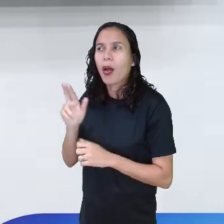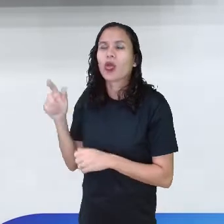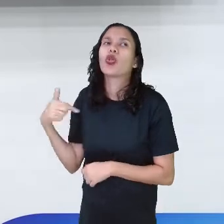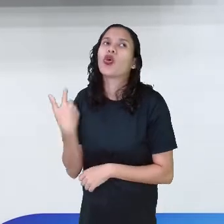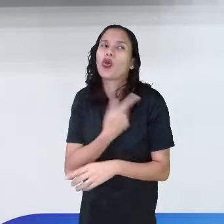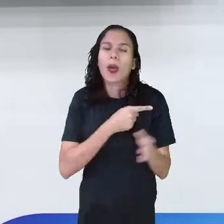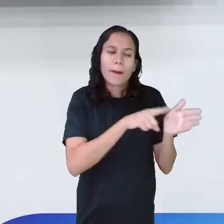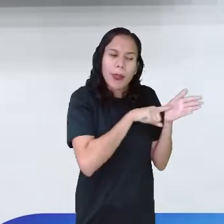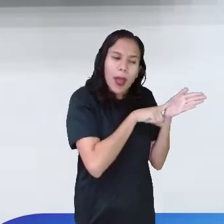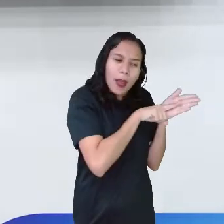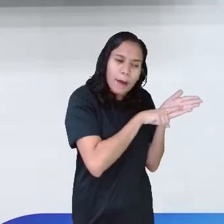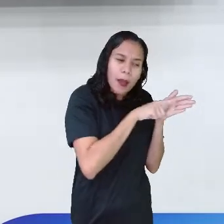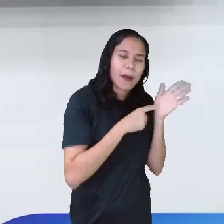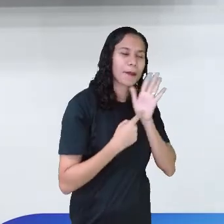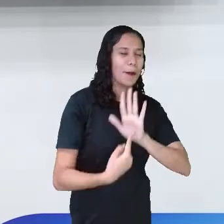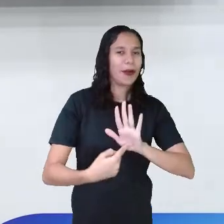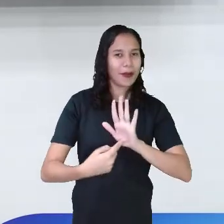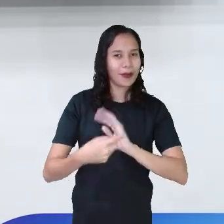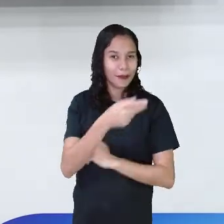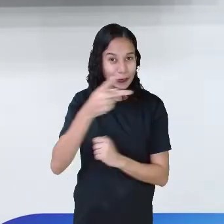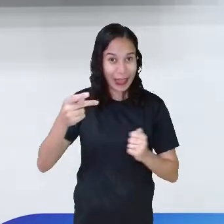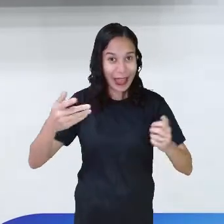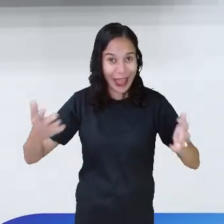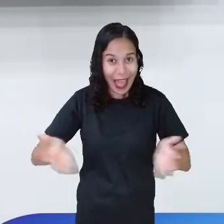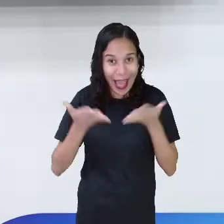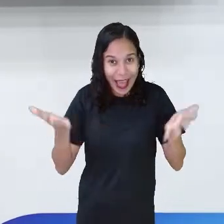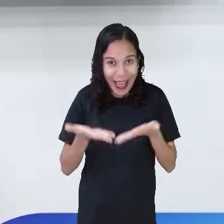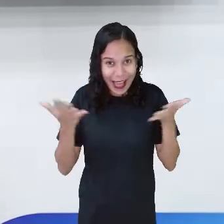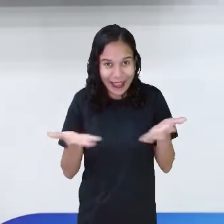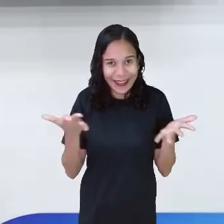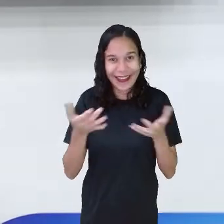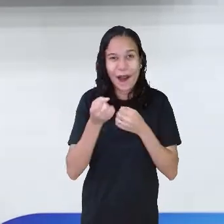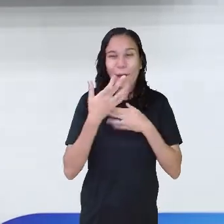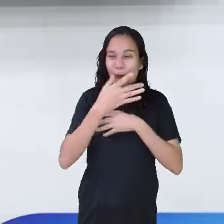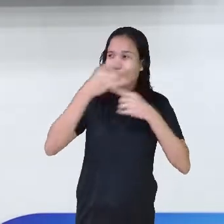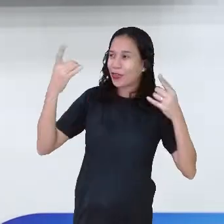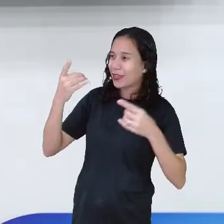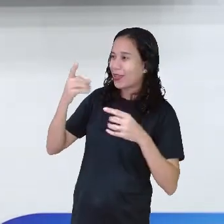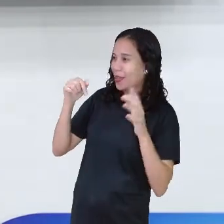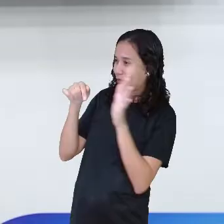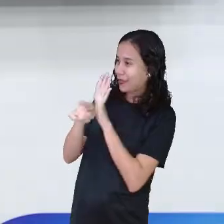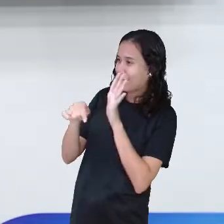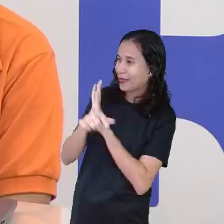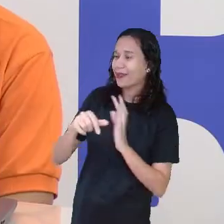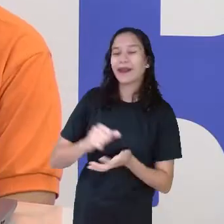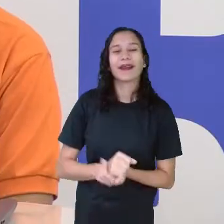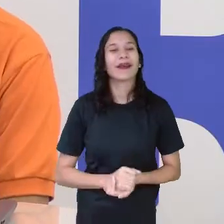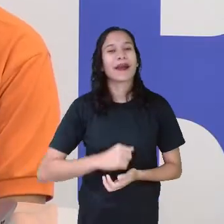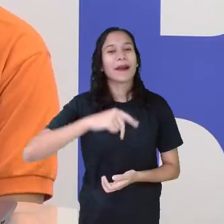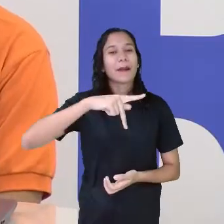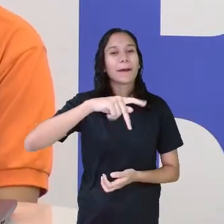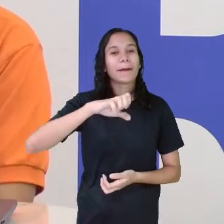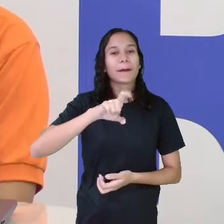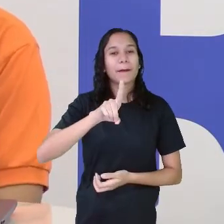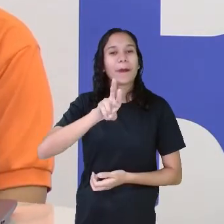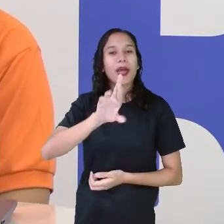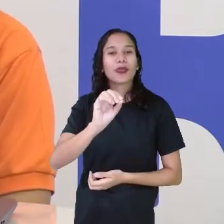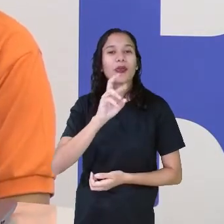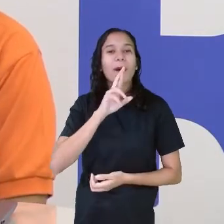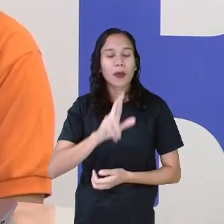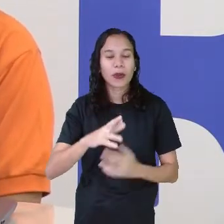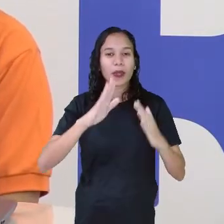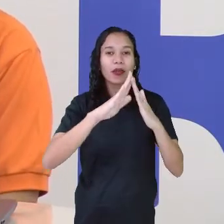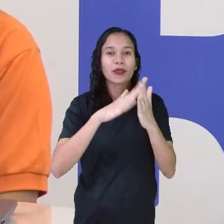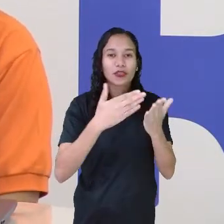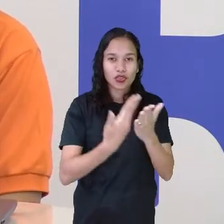nós pesquisaremos. Será que eles se animaram? Chegou mais bom dia para mim? Alguma pergunta? Pedro disse que é da Escola Municipal do